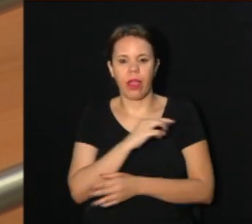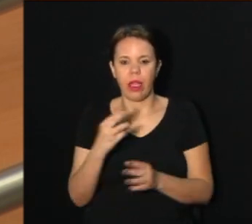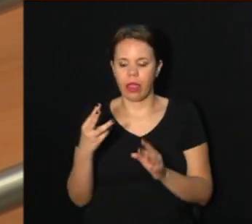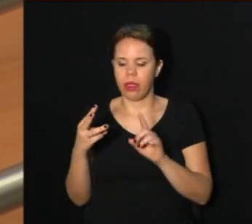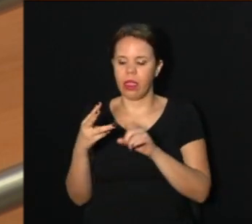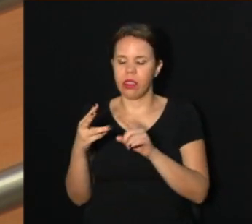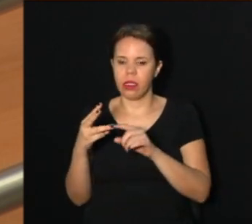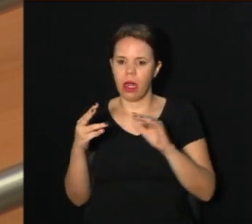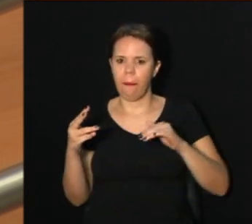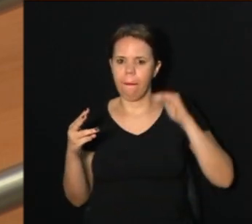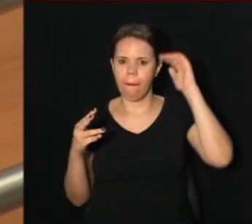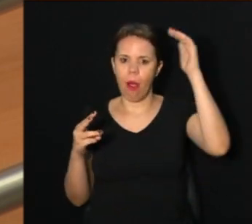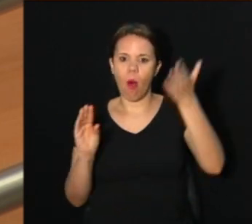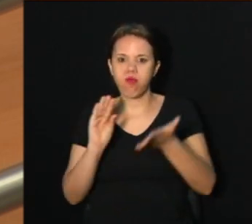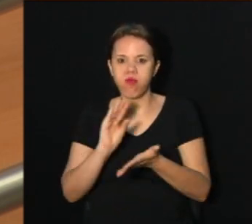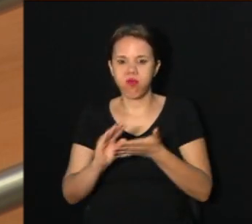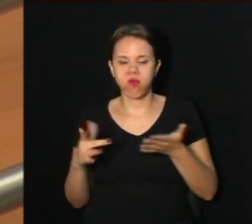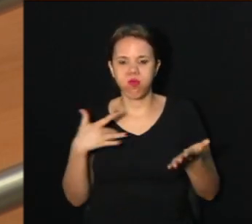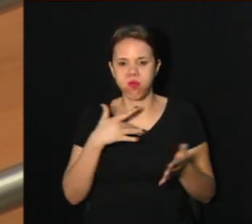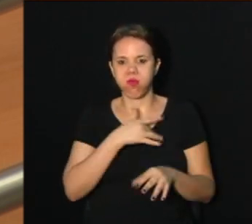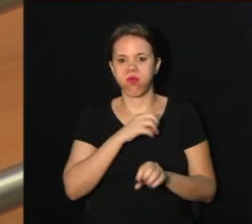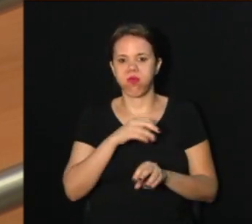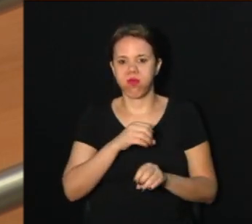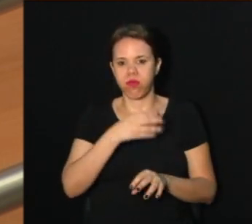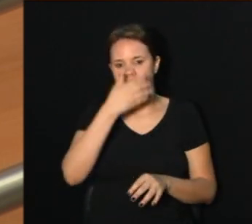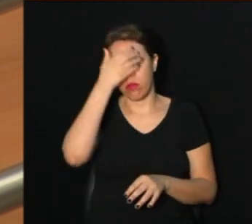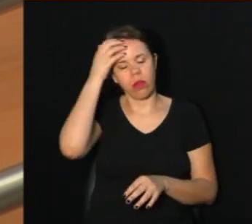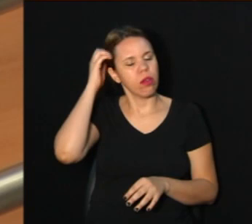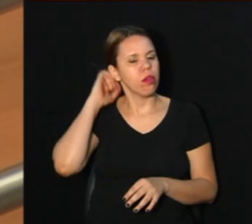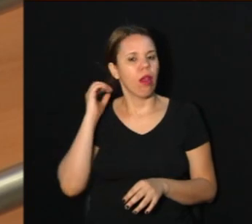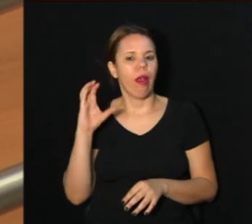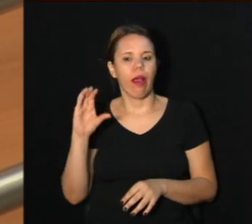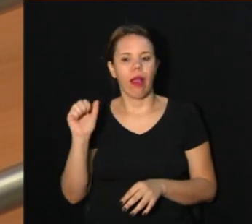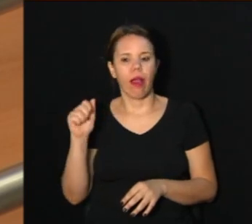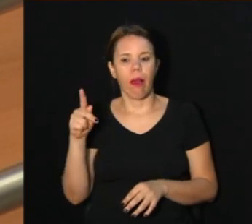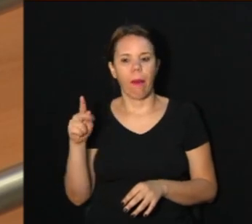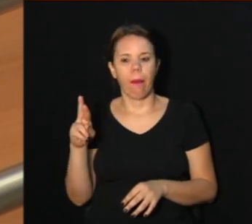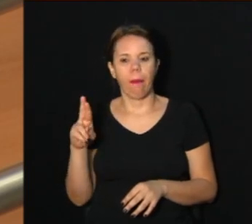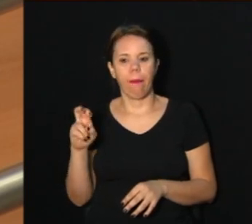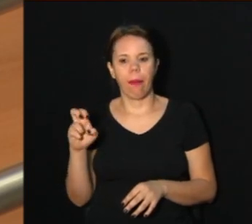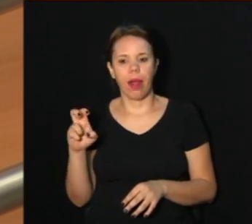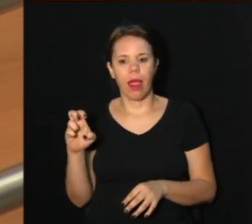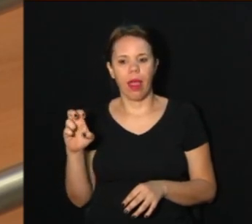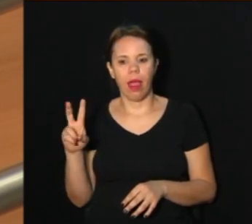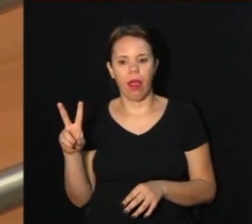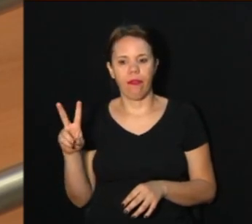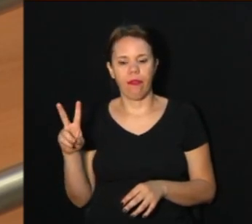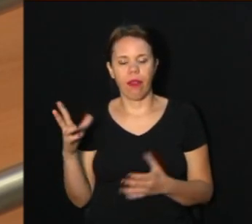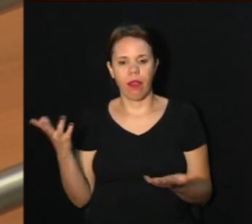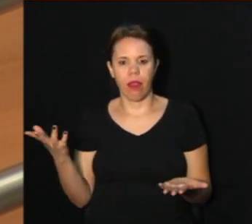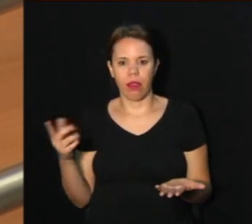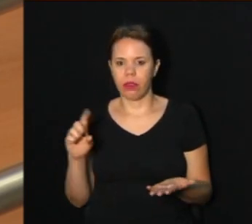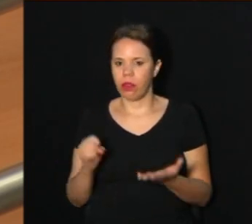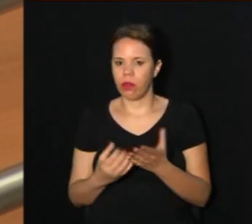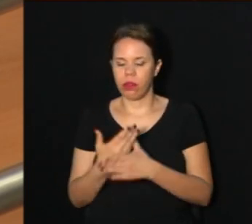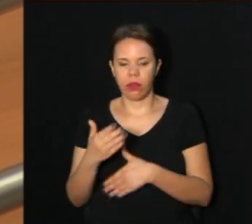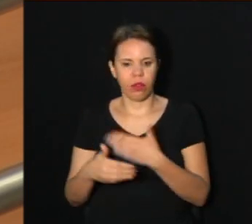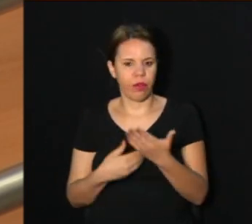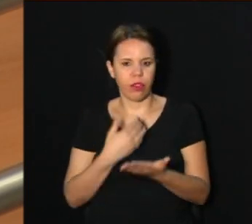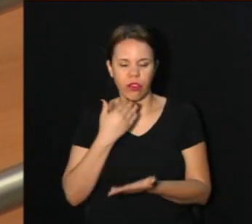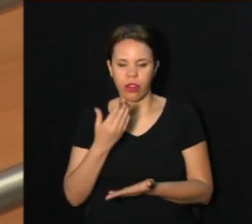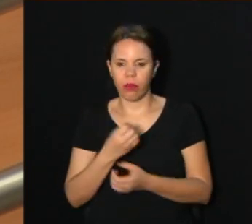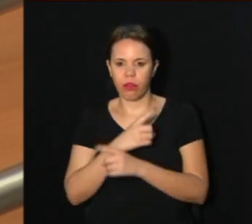despesas, saúde, educação e Camprev. A continuar assim, a coisa não vai rolar. Bom